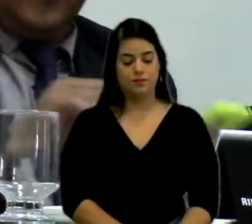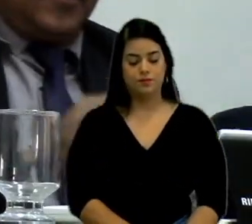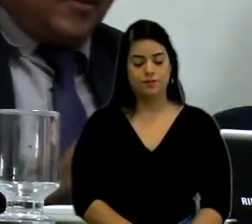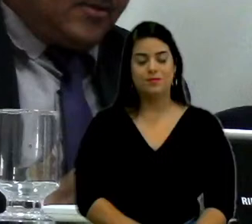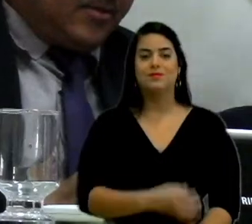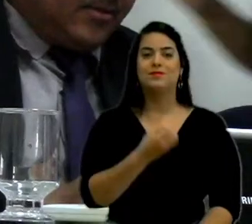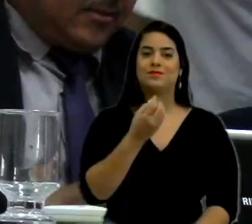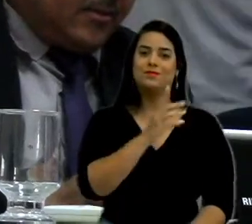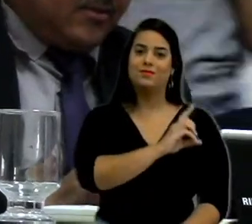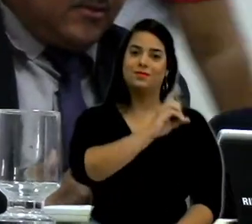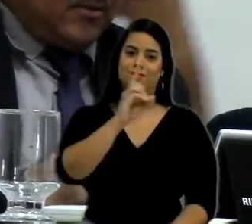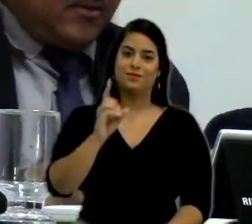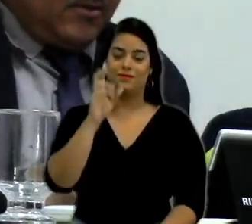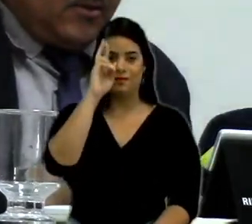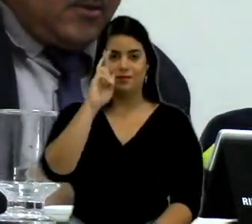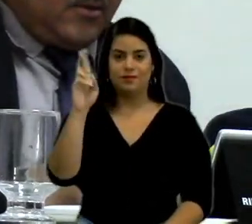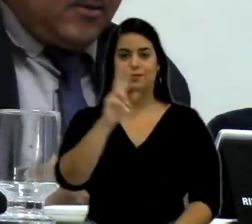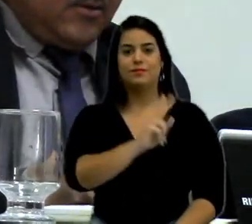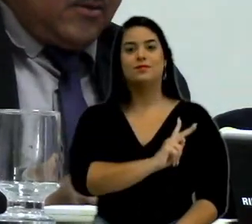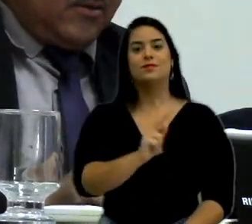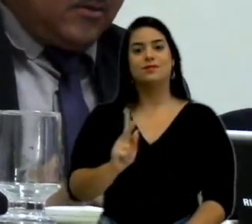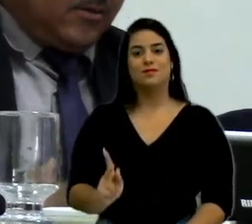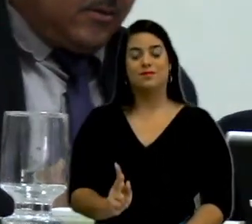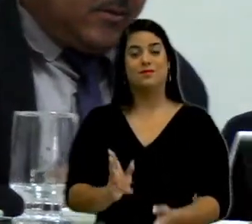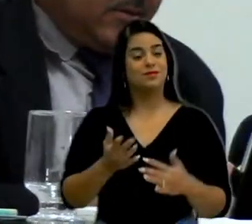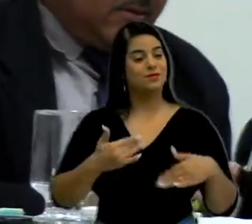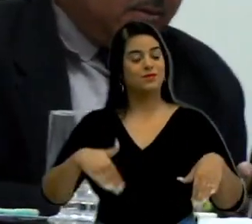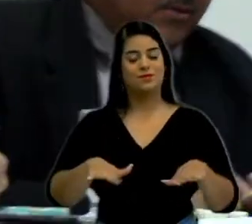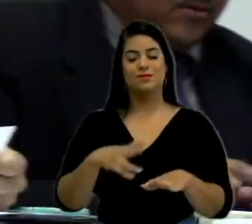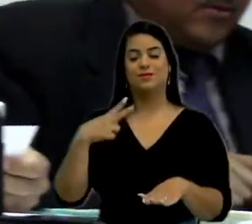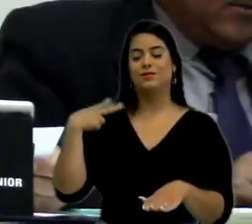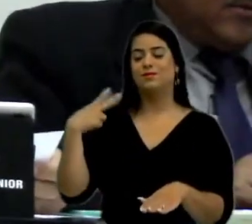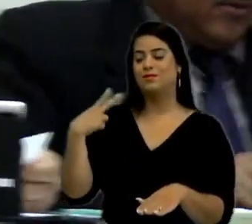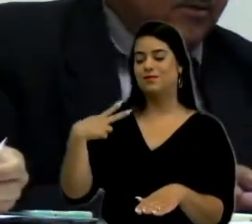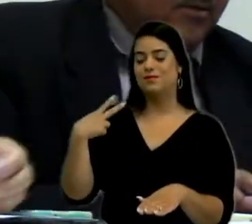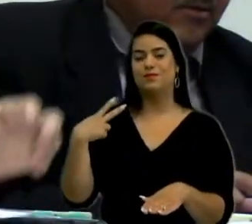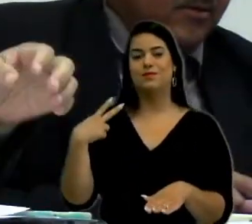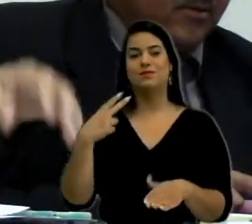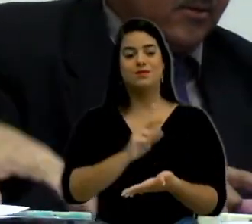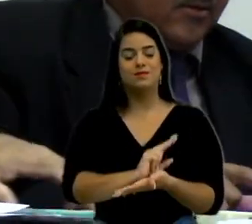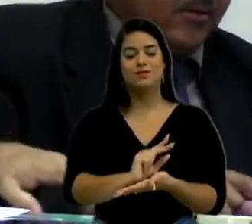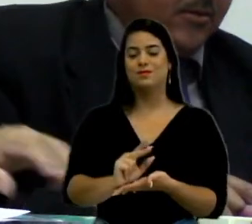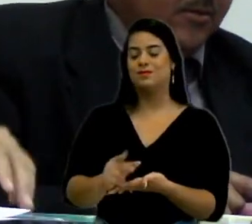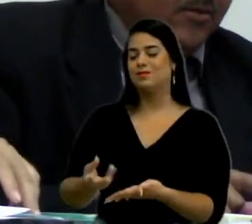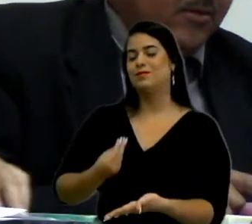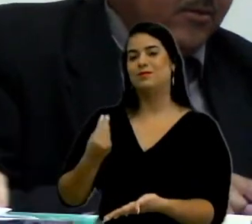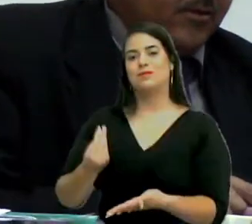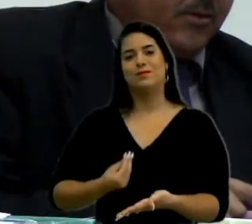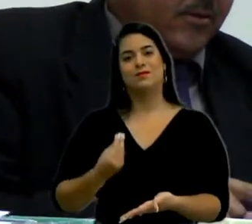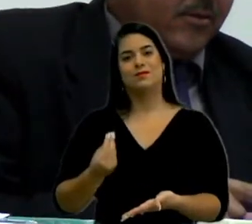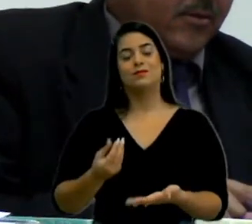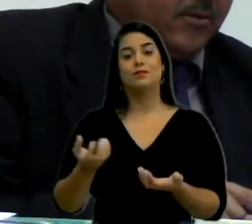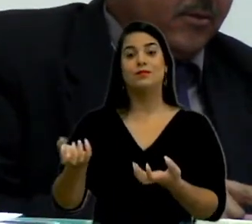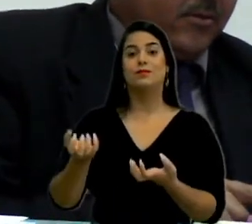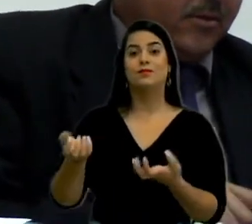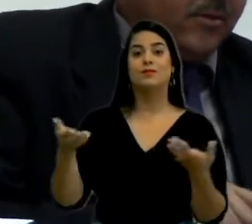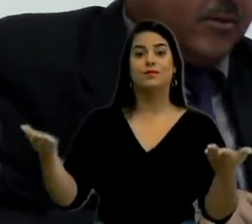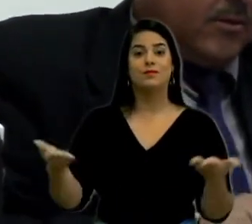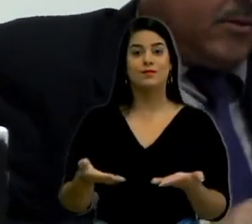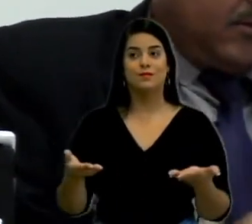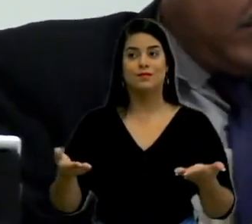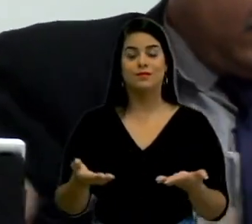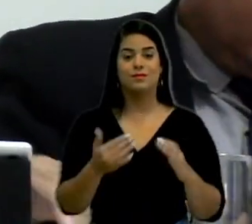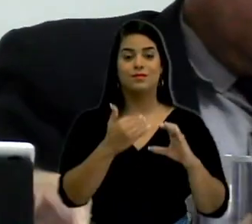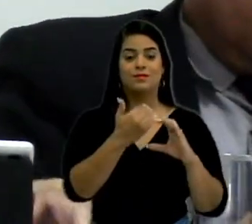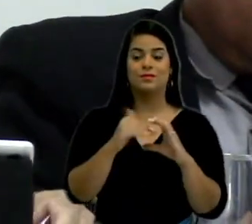Bom dia, senhor presidente. Bom dia a todos os colegas vereadores e vereadoras aqui presentes. Quero, no dia de hoje,